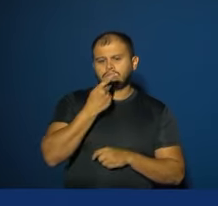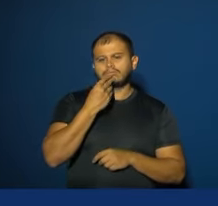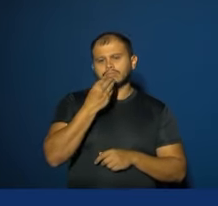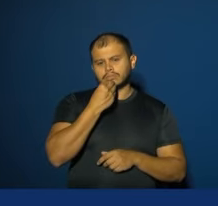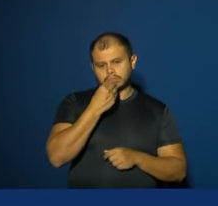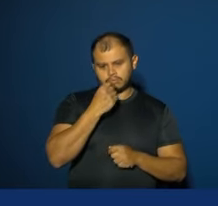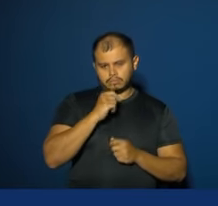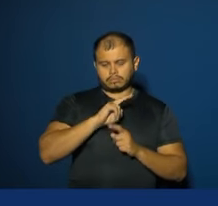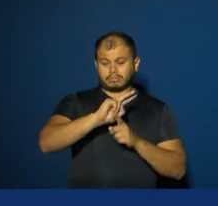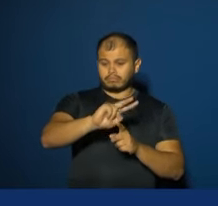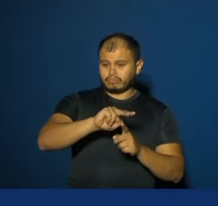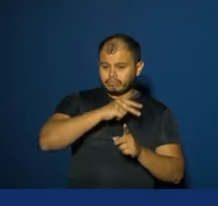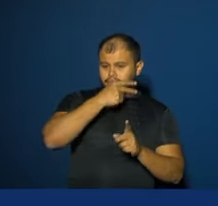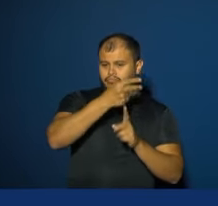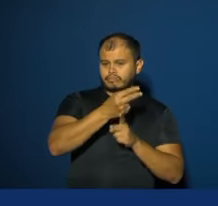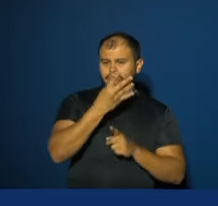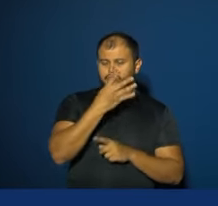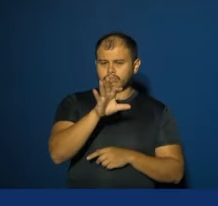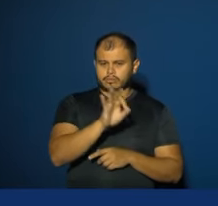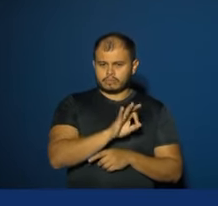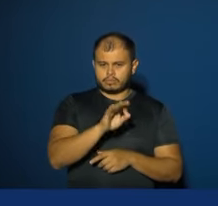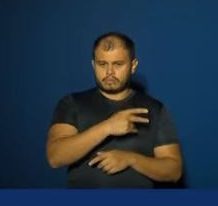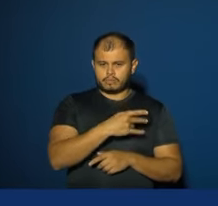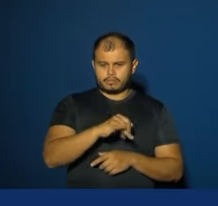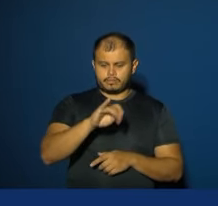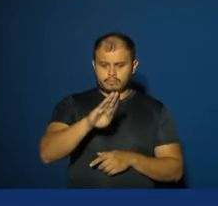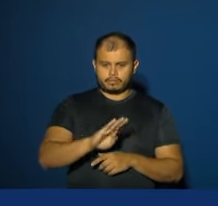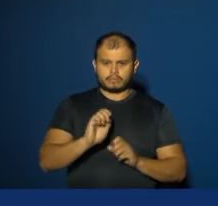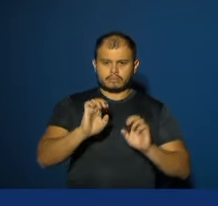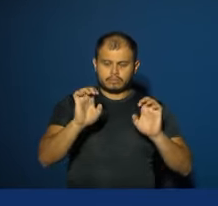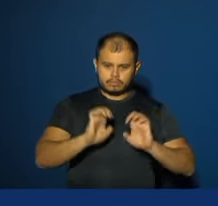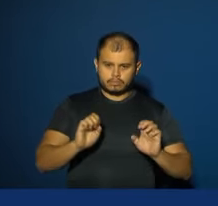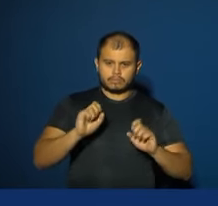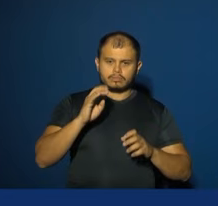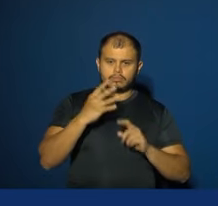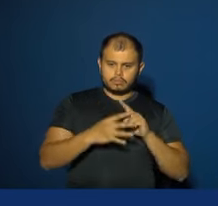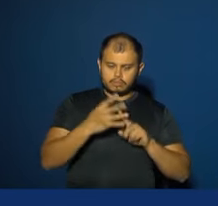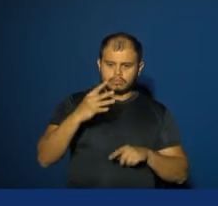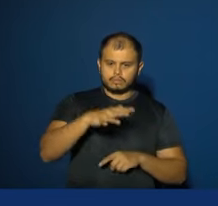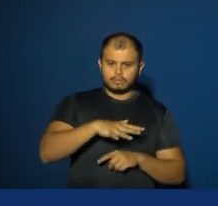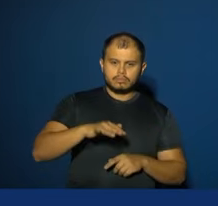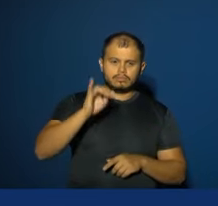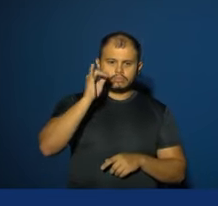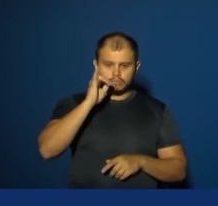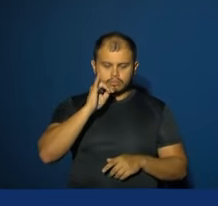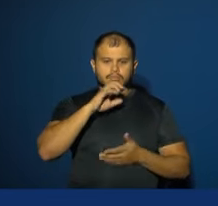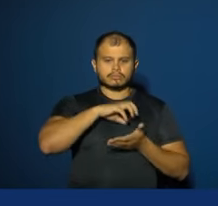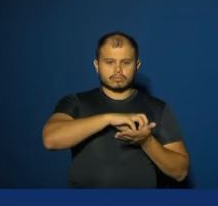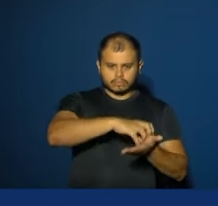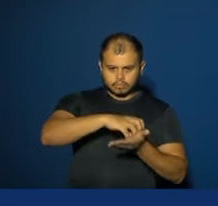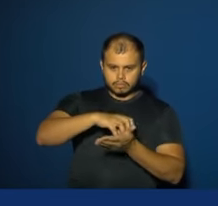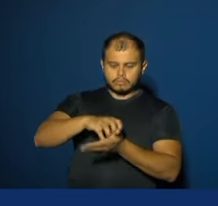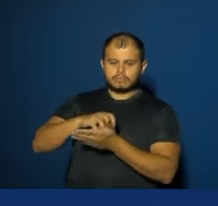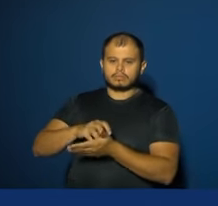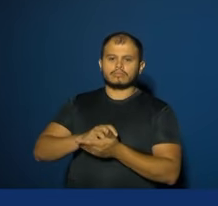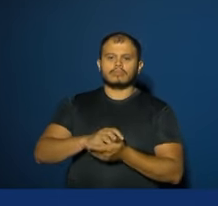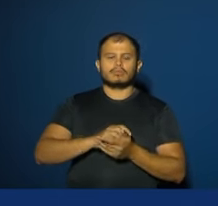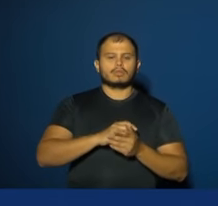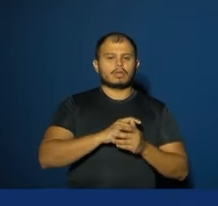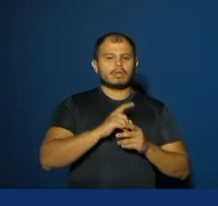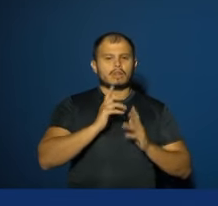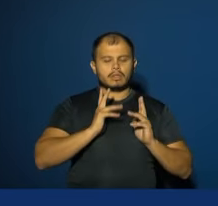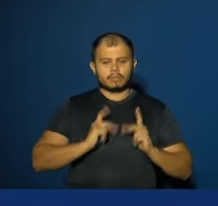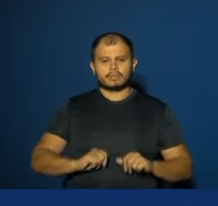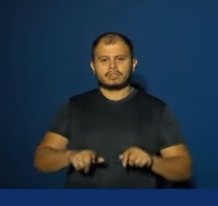no dobro desse valor nos 4% do PIB infraestrutura em quatro áreas energia elétrica transporte saneamento e